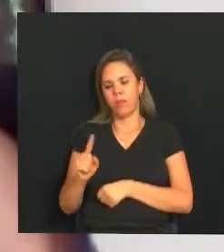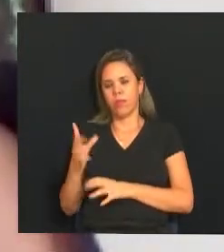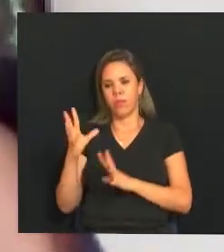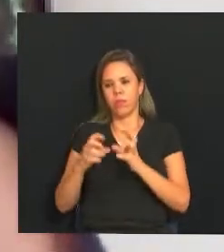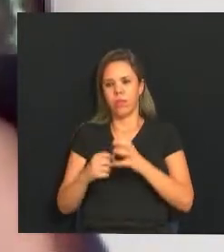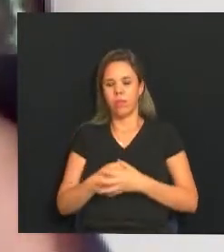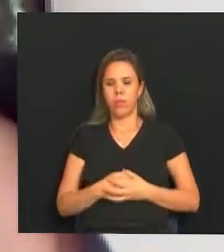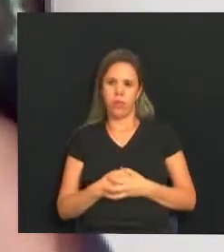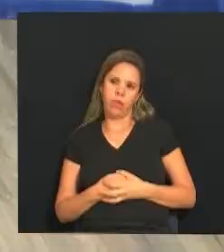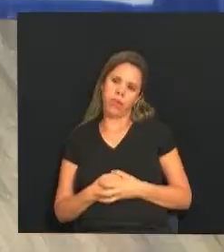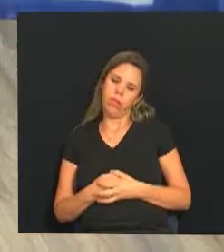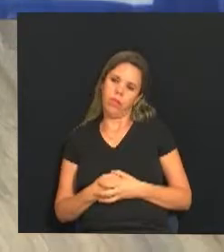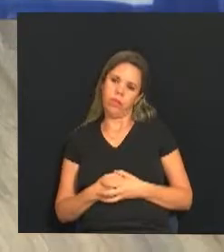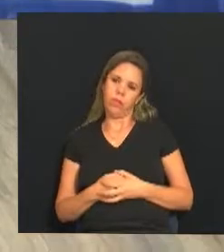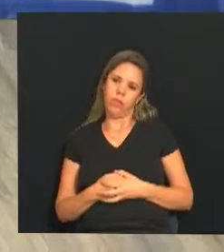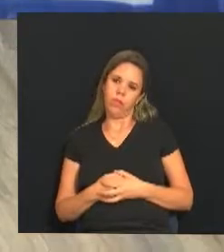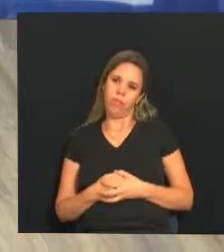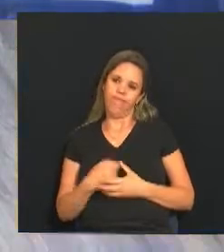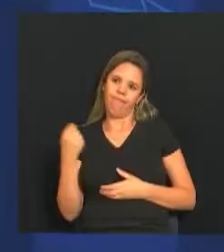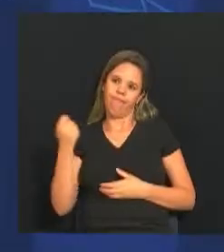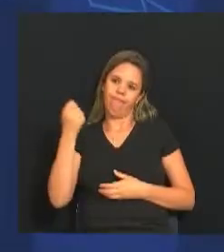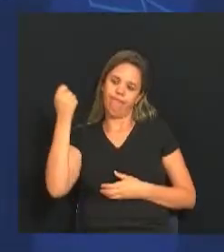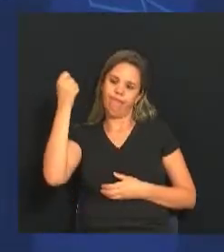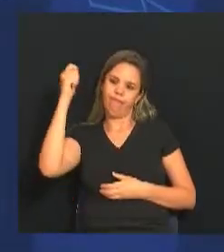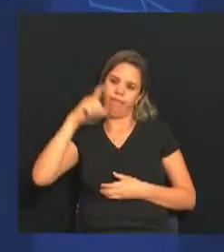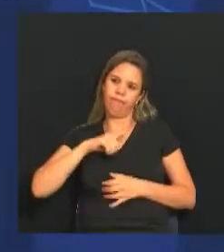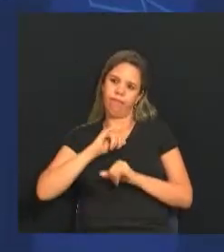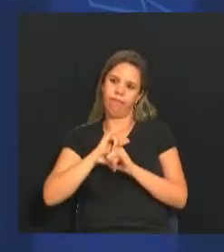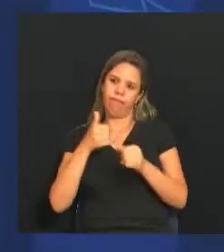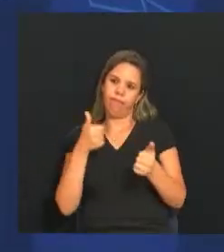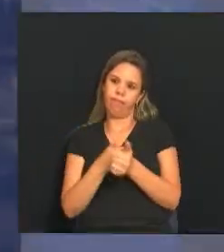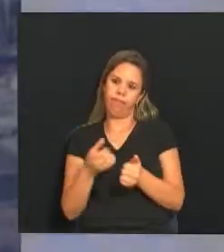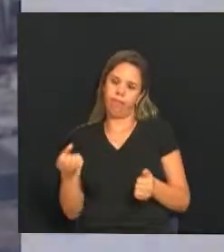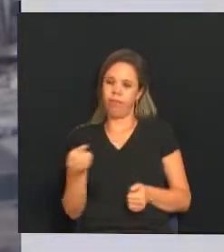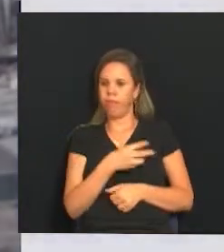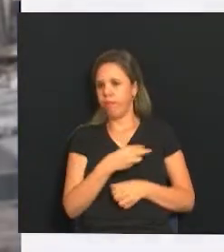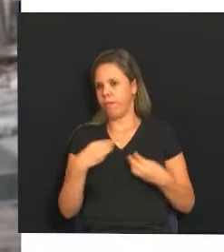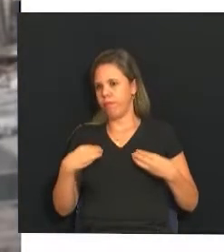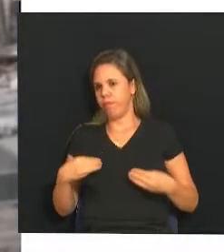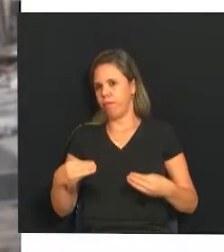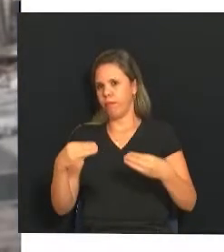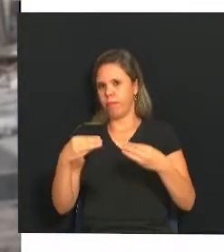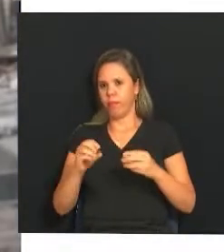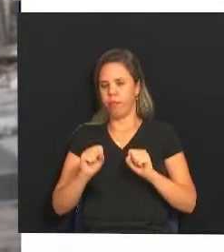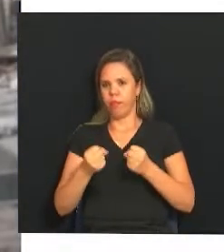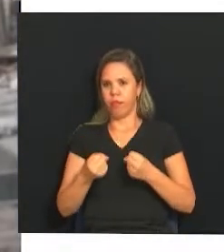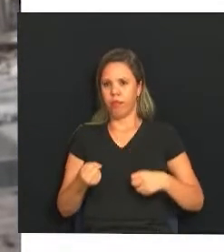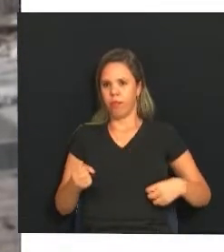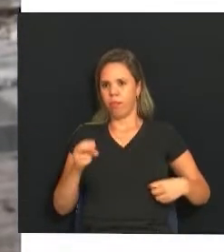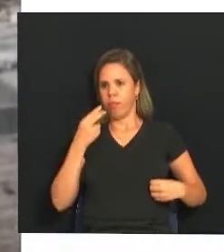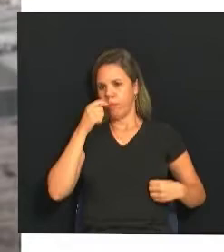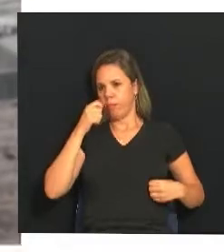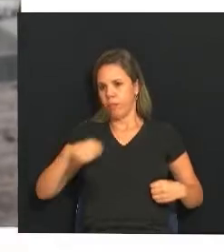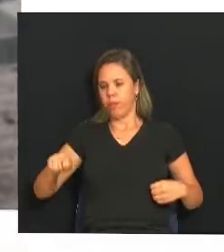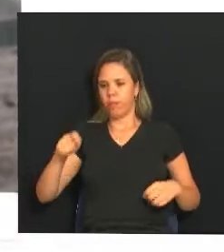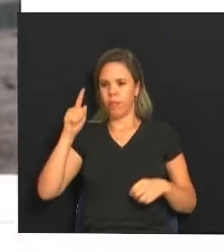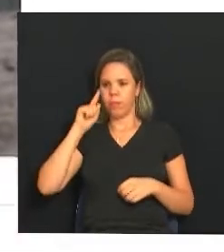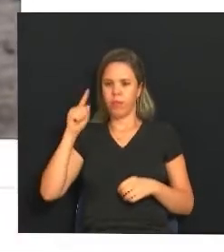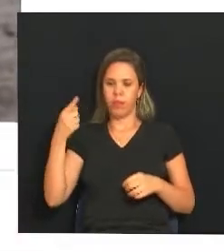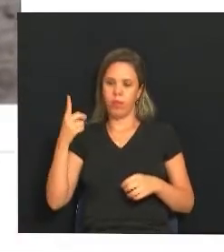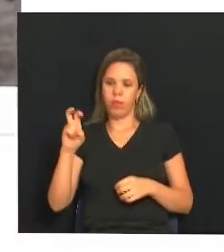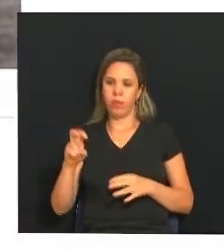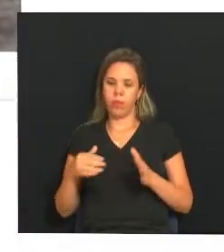conflito desse. E olha só que grave, né? A gente tem uma notícia recente aqui. O Ministério da Defesa da Ucrânia afirmou no último dia